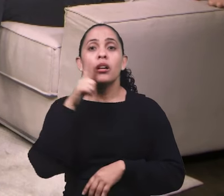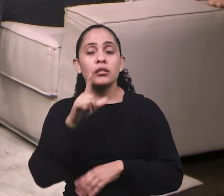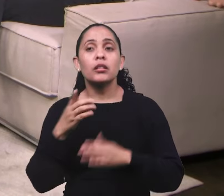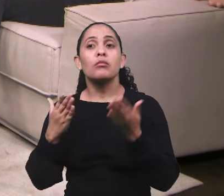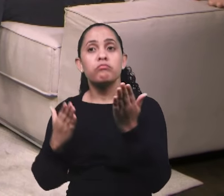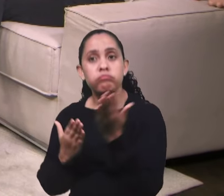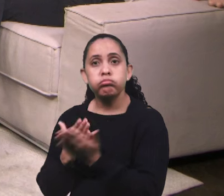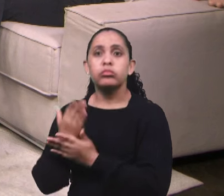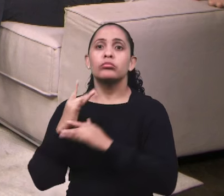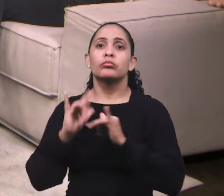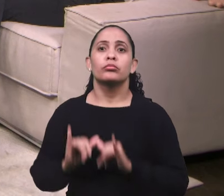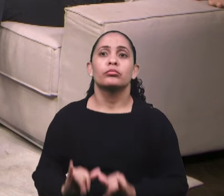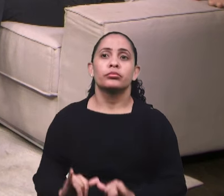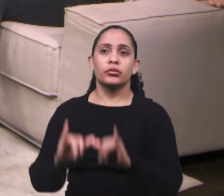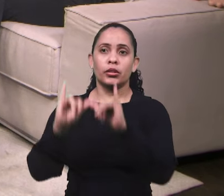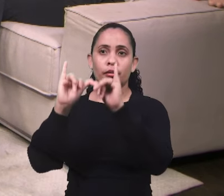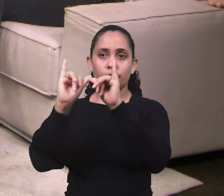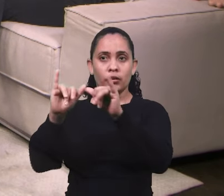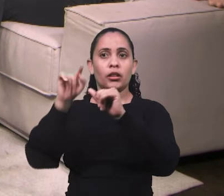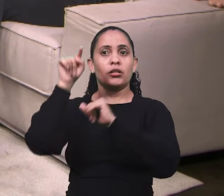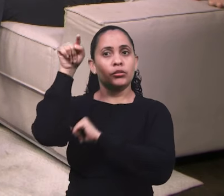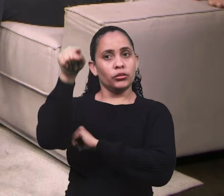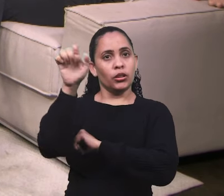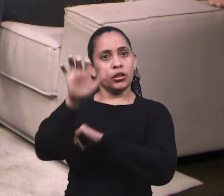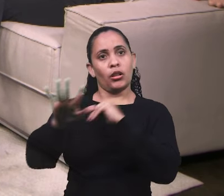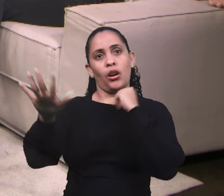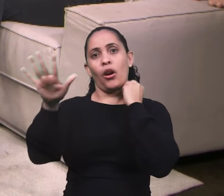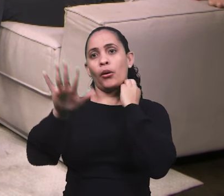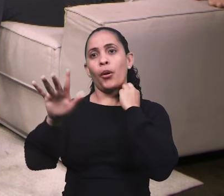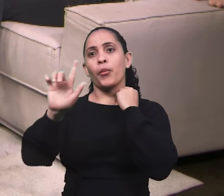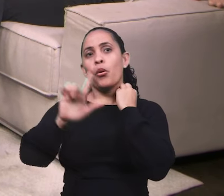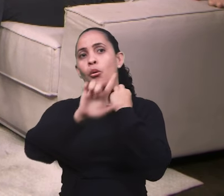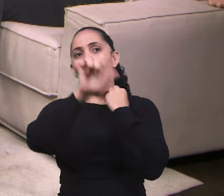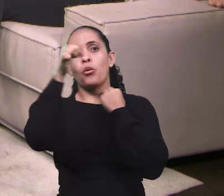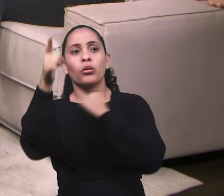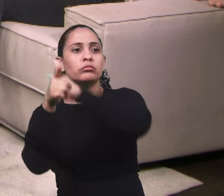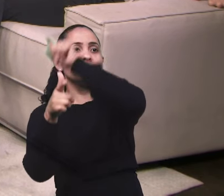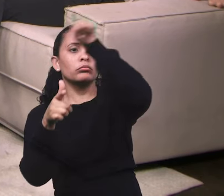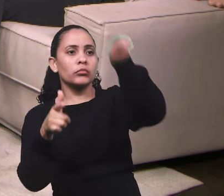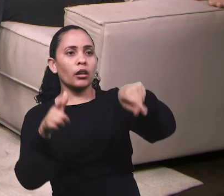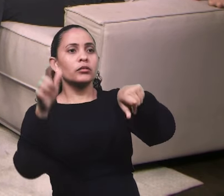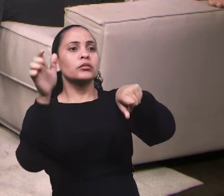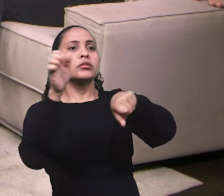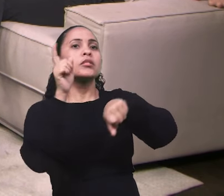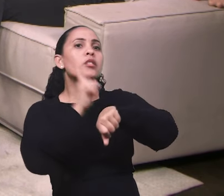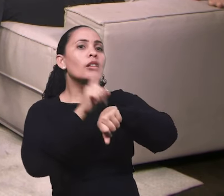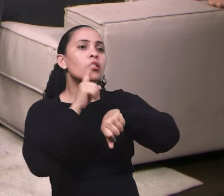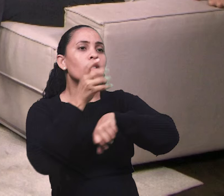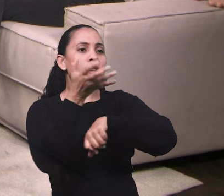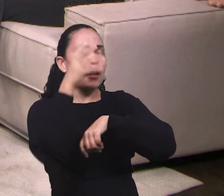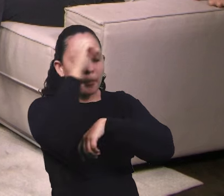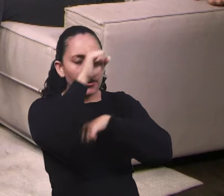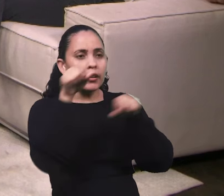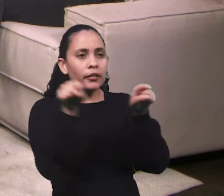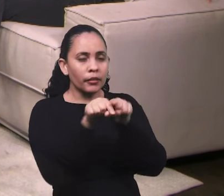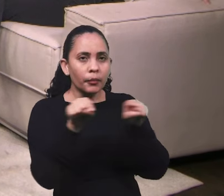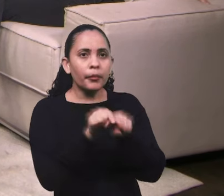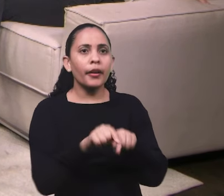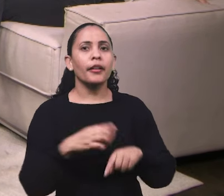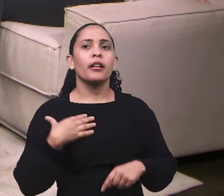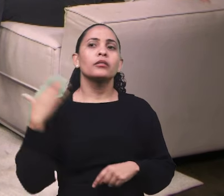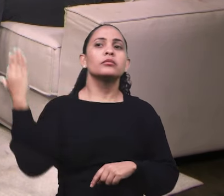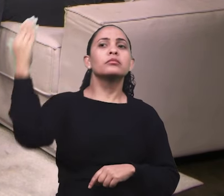indo fazer estágio com esse camarada lá, aprendeu a técnica. Depois descobriu que tinha um camarada lá nos Estados Unidos que tinha uma técnica diferente que ele queria aprender também. E